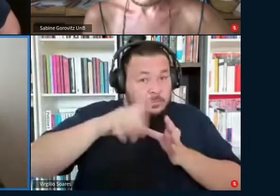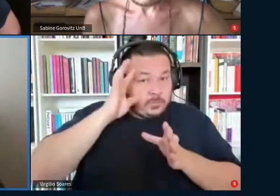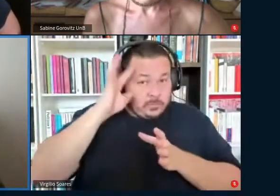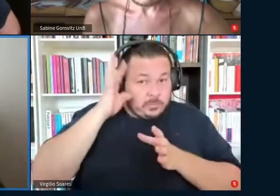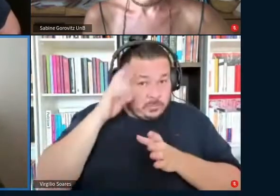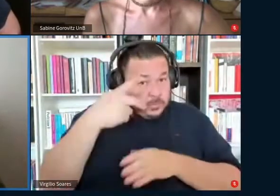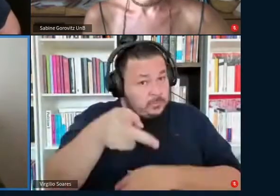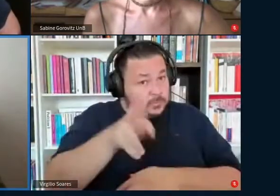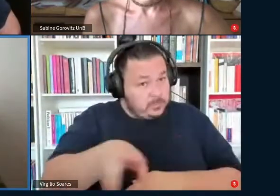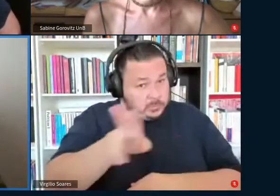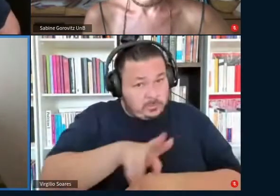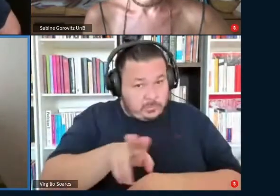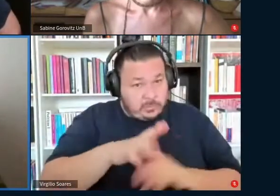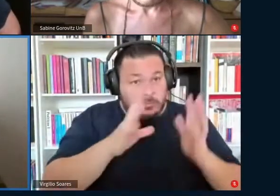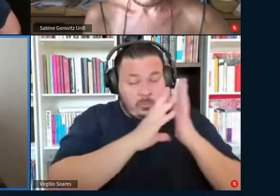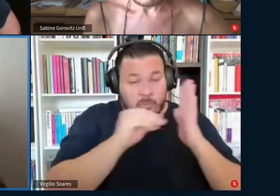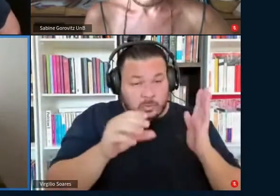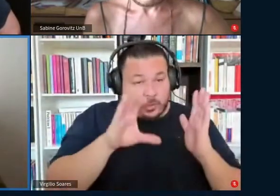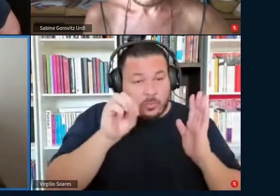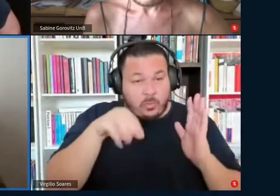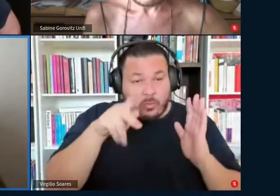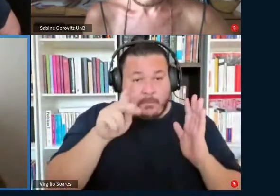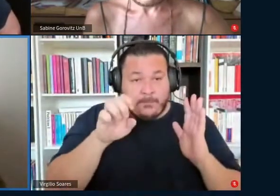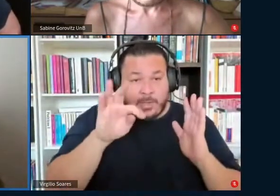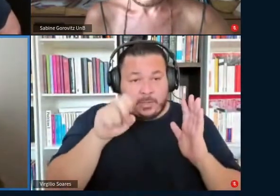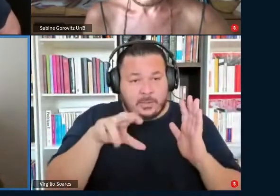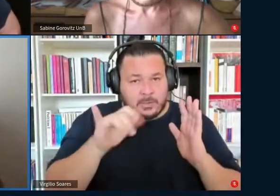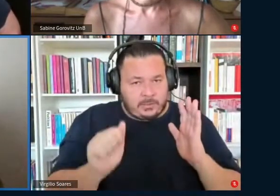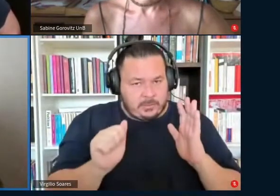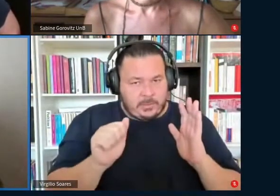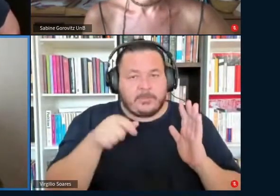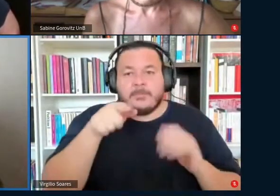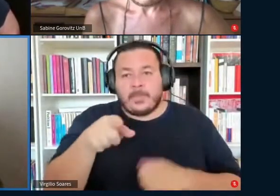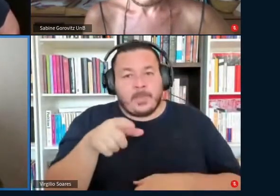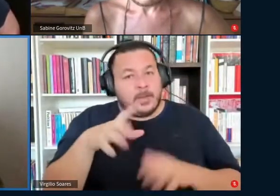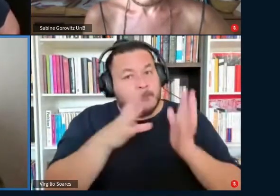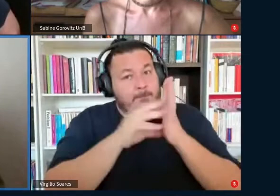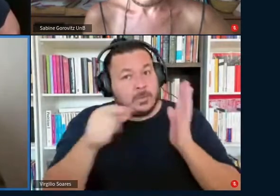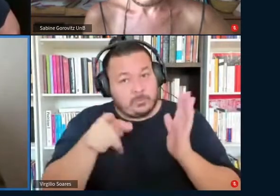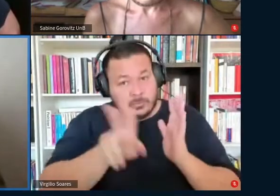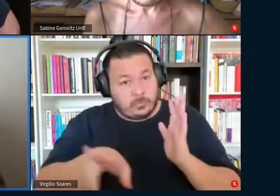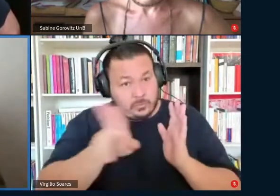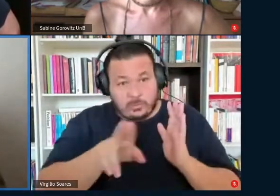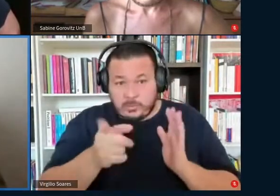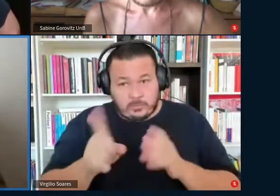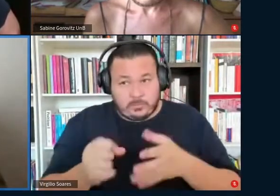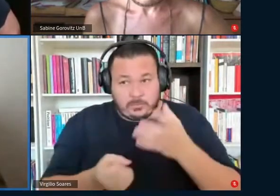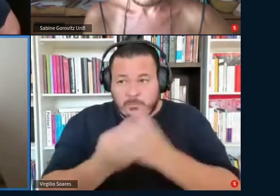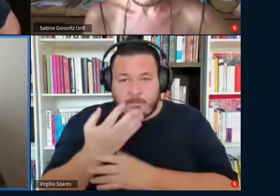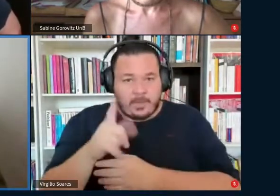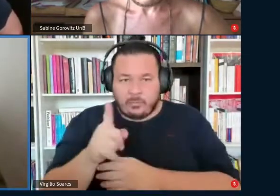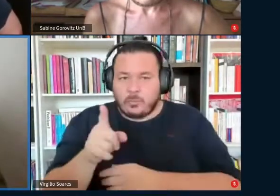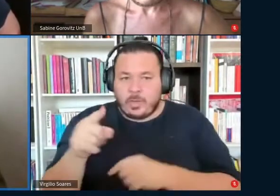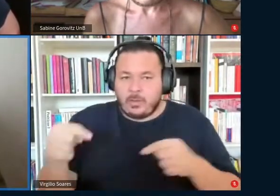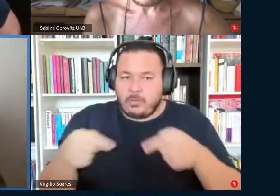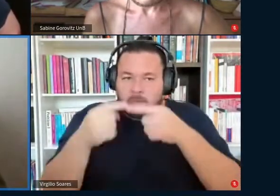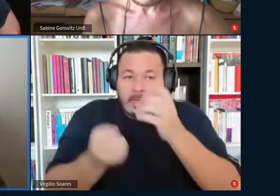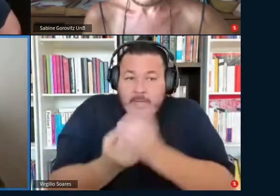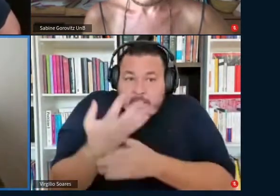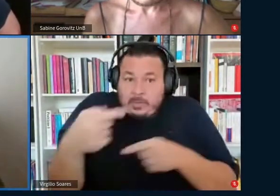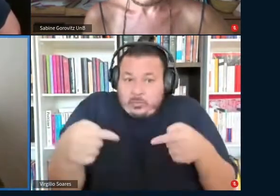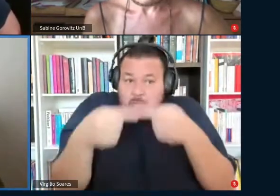de competências. O modelo que você usa não fala disso, mas esse é um modelo que não foi criado para a língua de sinais.